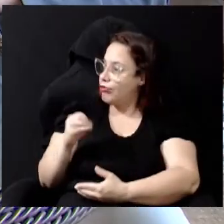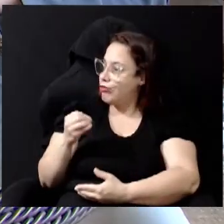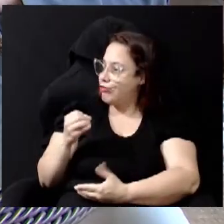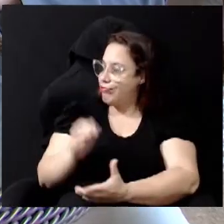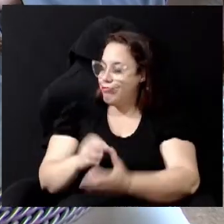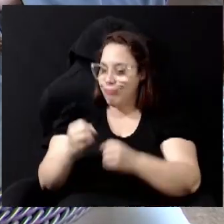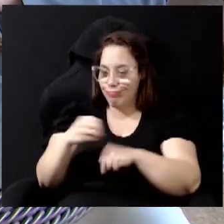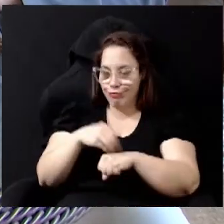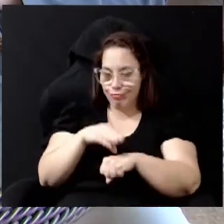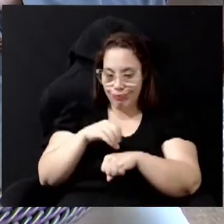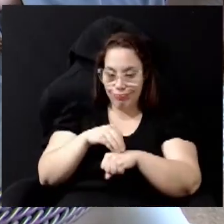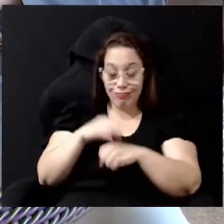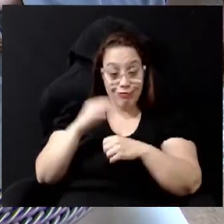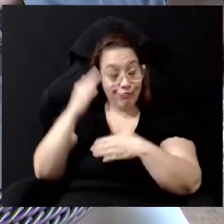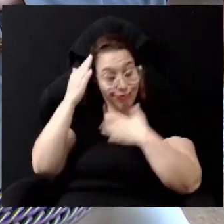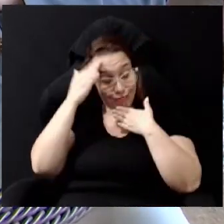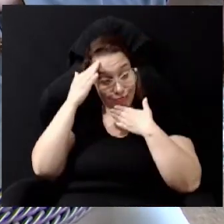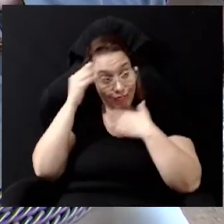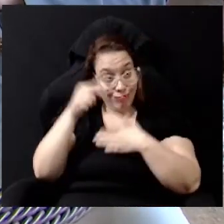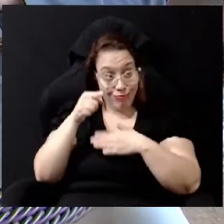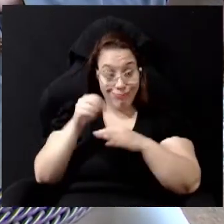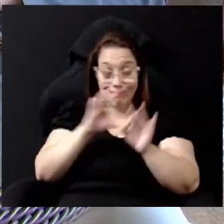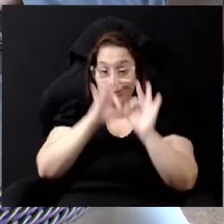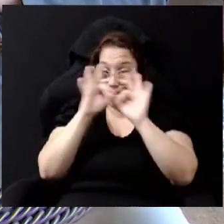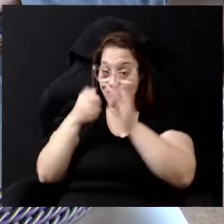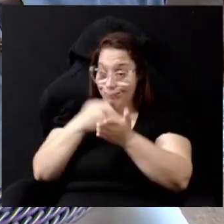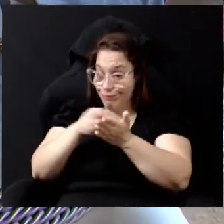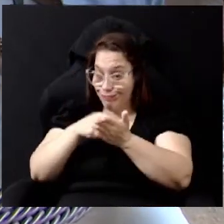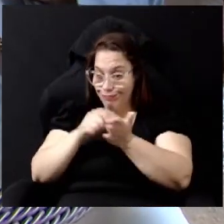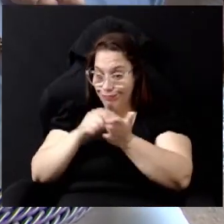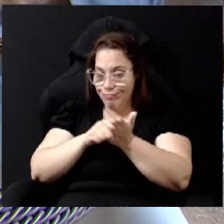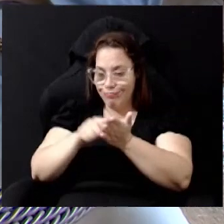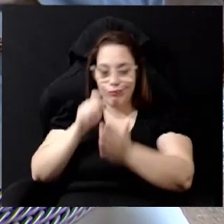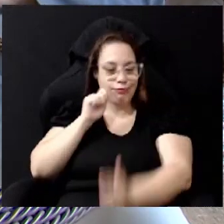o pessoal que esteja em casa tenha anotado tudo na ponta do lápis. Muito obrigado, viu?